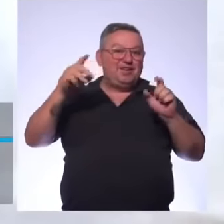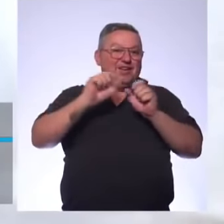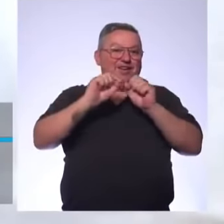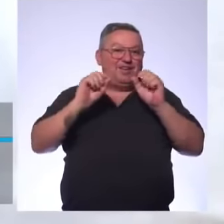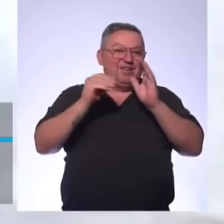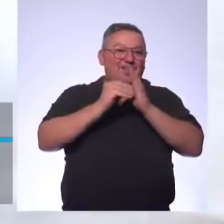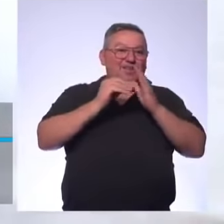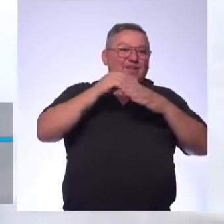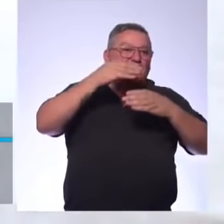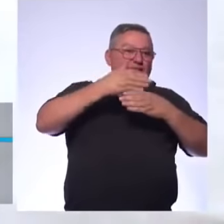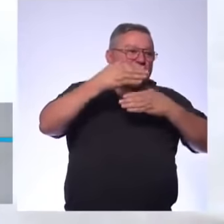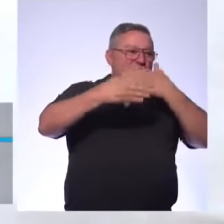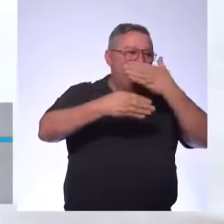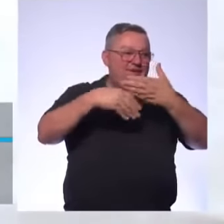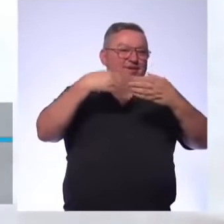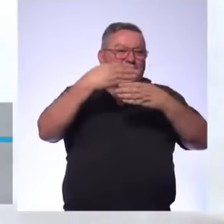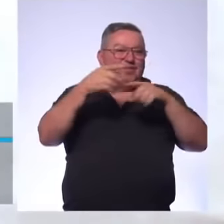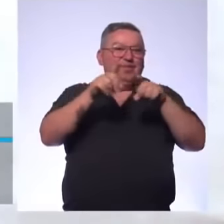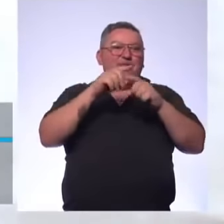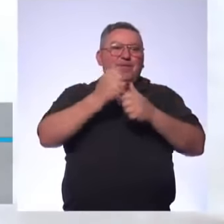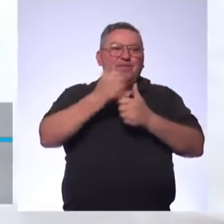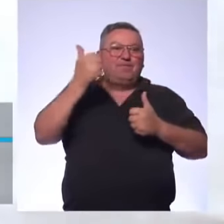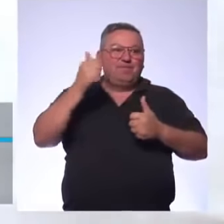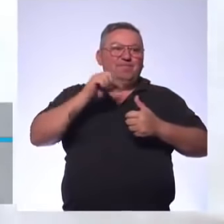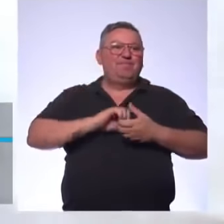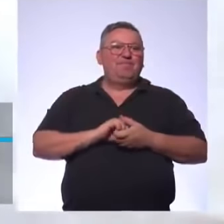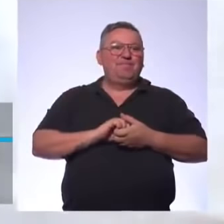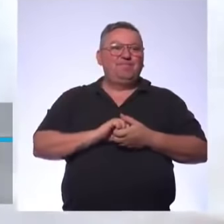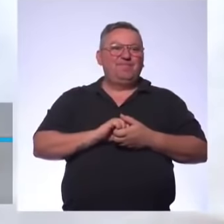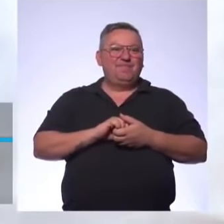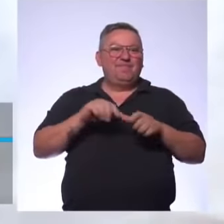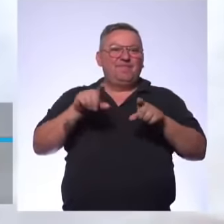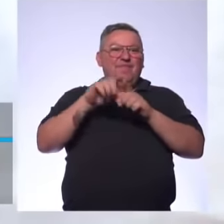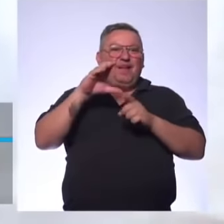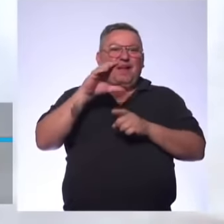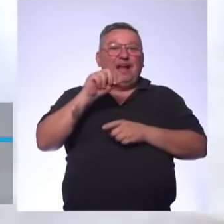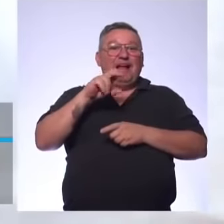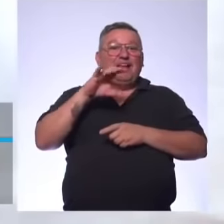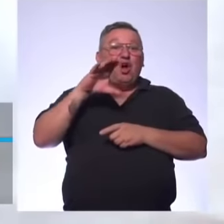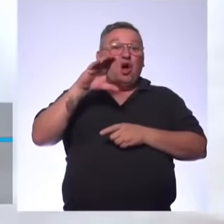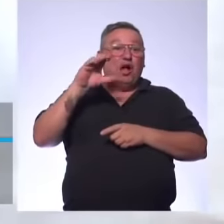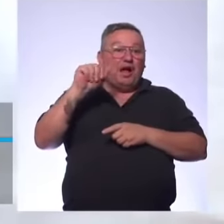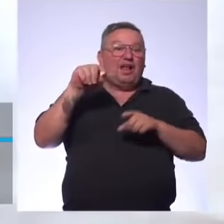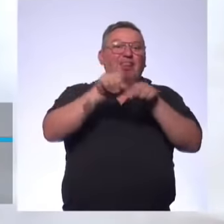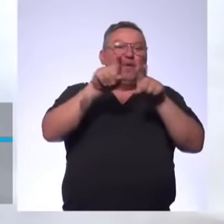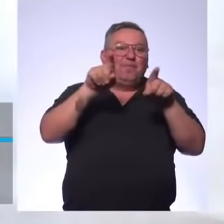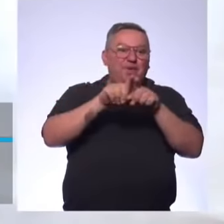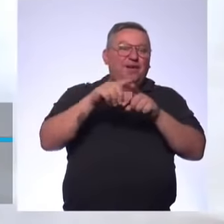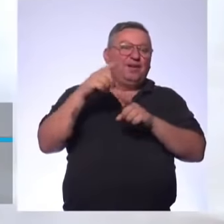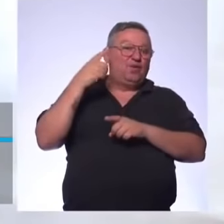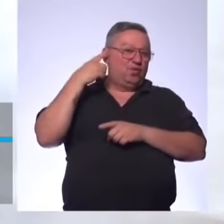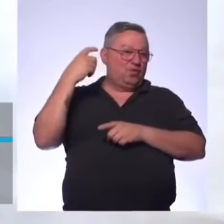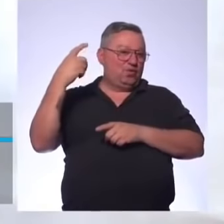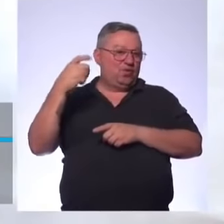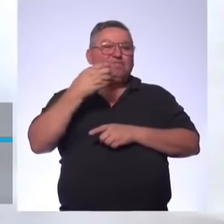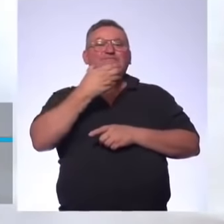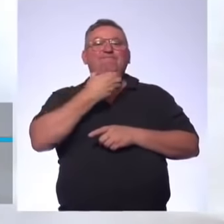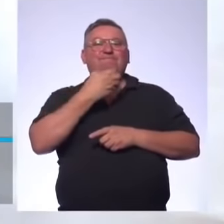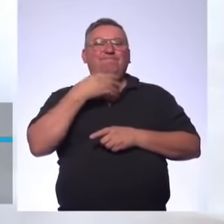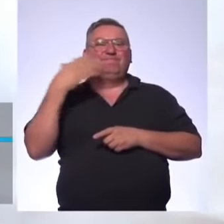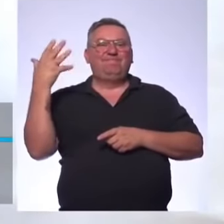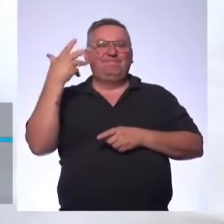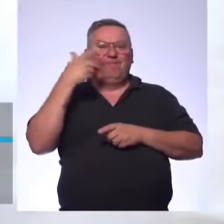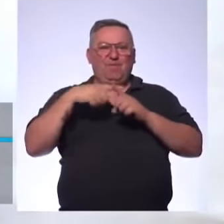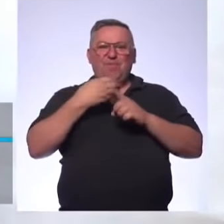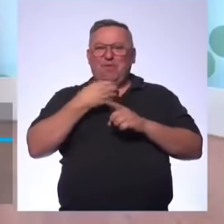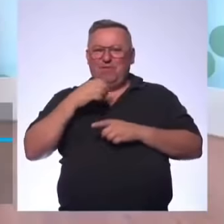ele que coloca o PPT na ordem para o diretor colocar no Ar ao Carioca do som que deixa essa minha voz bonita que